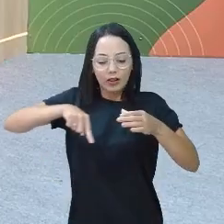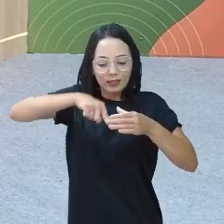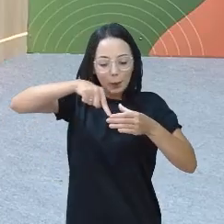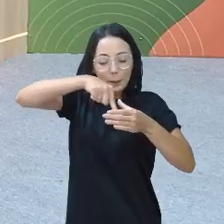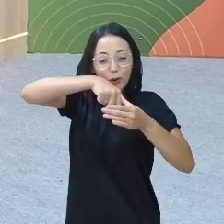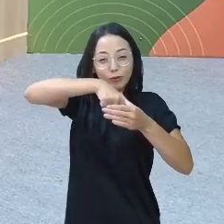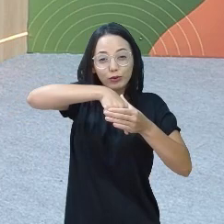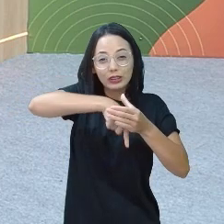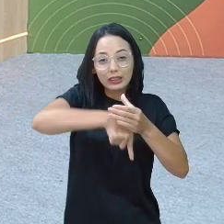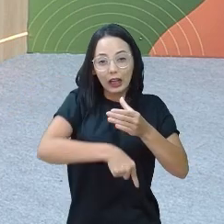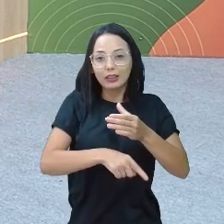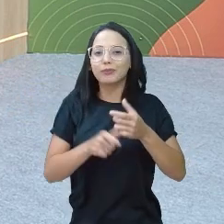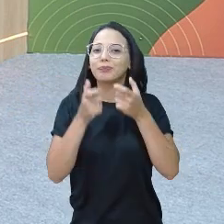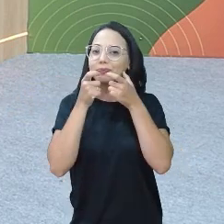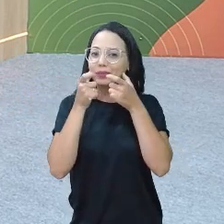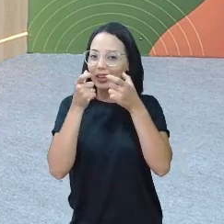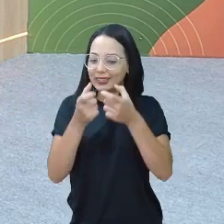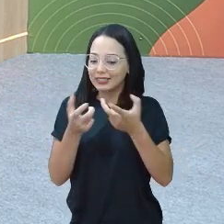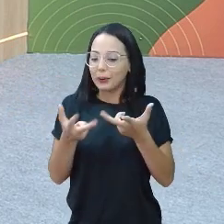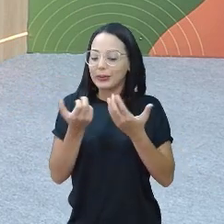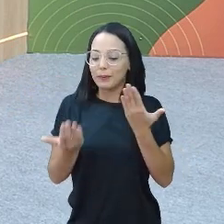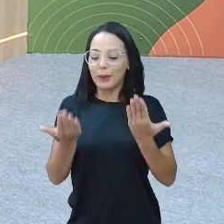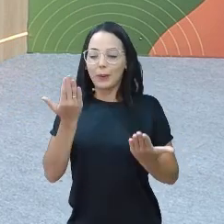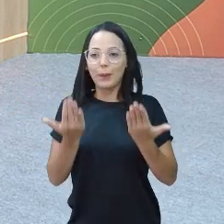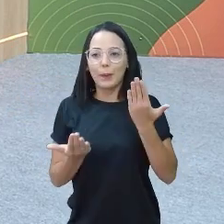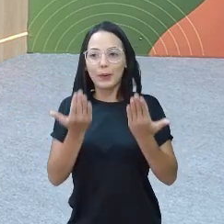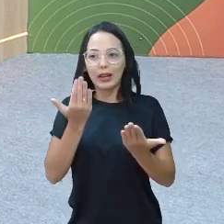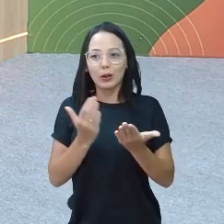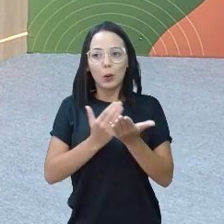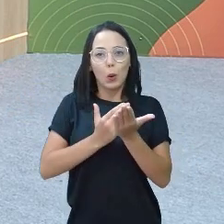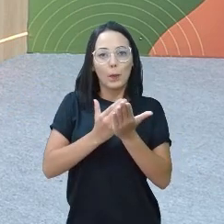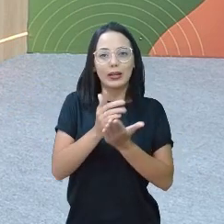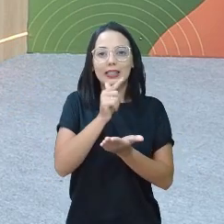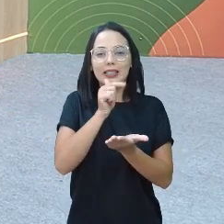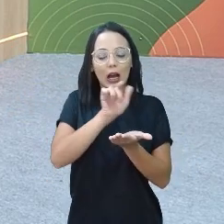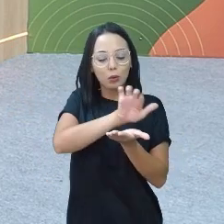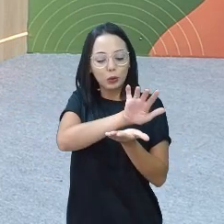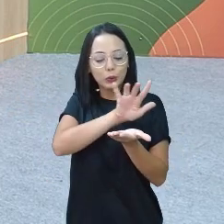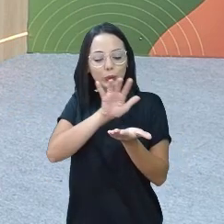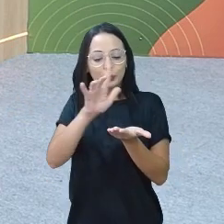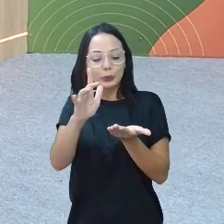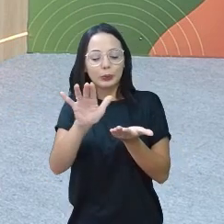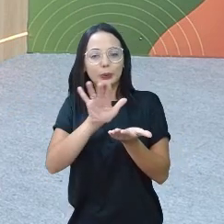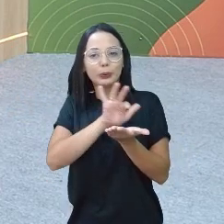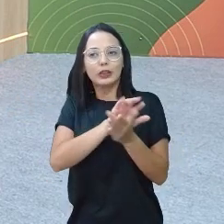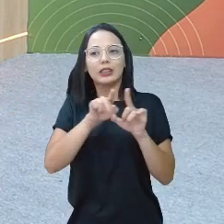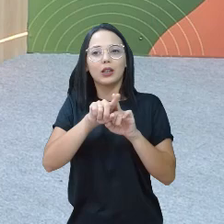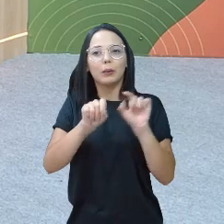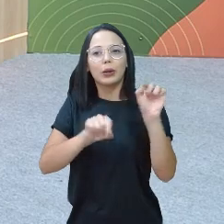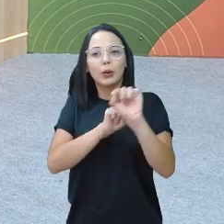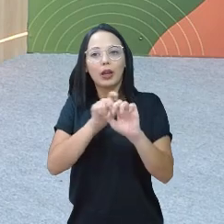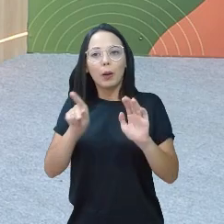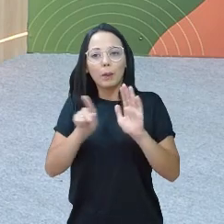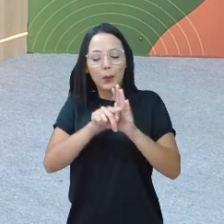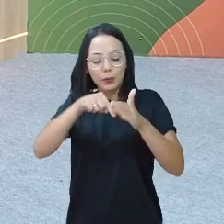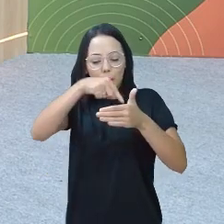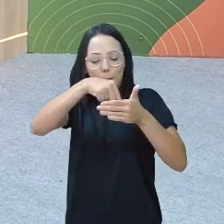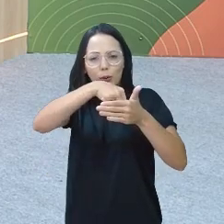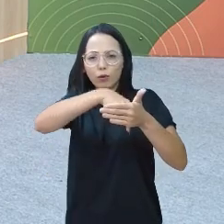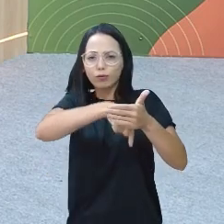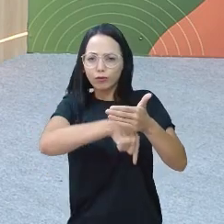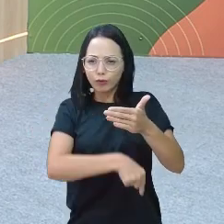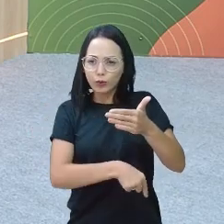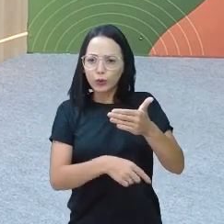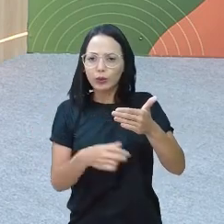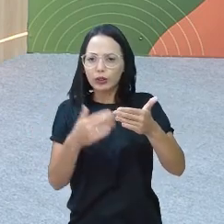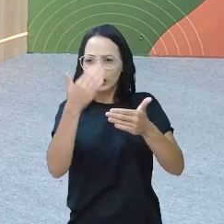profundidade disso, né? Então, é bem interessante ver que aqui começa a parte da água, ó, e aqui é como se a gente tivesse uma parte mais profunda, né? Aqui como se